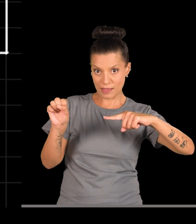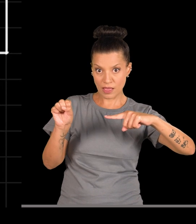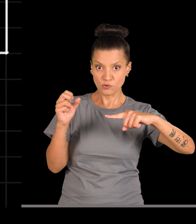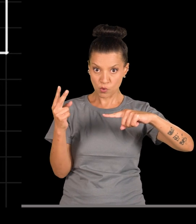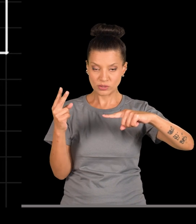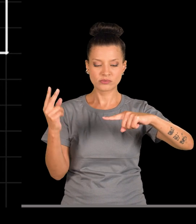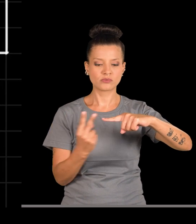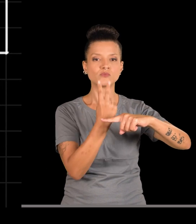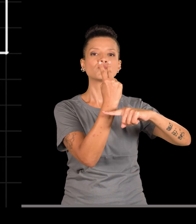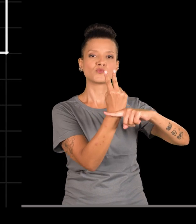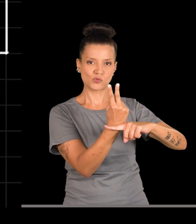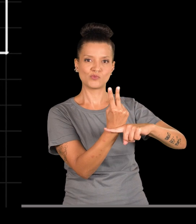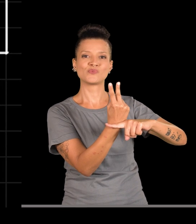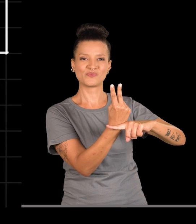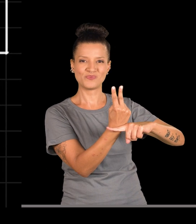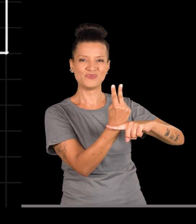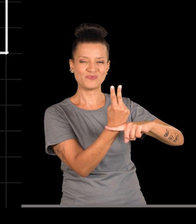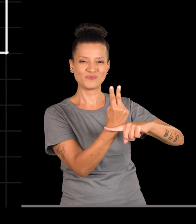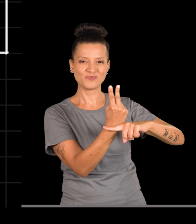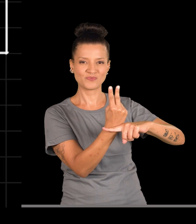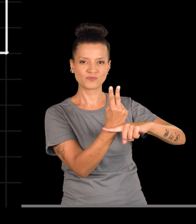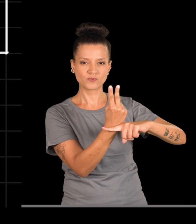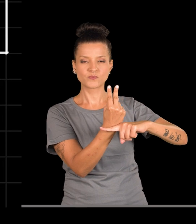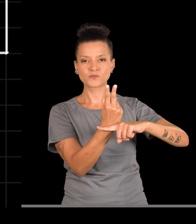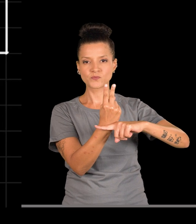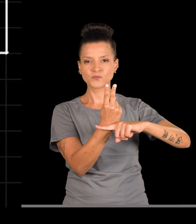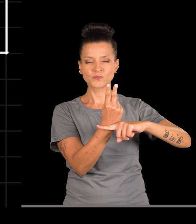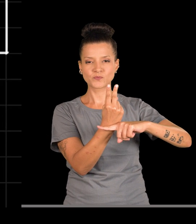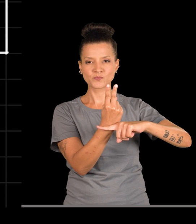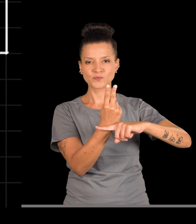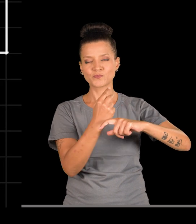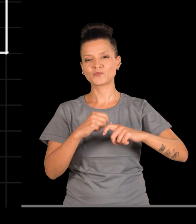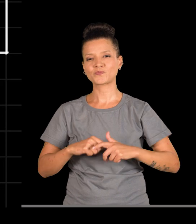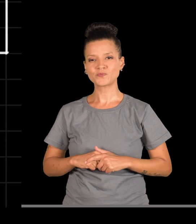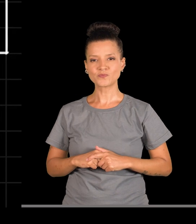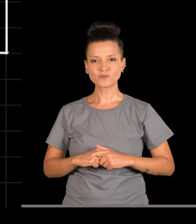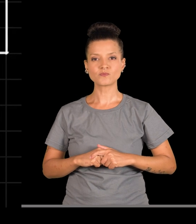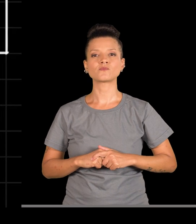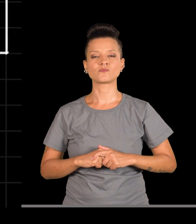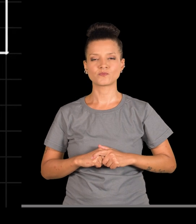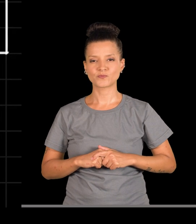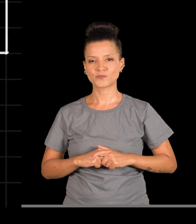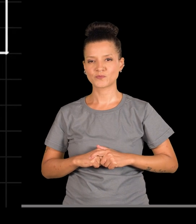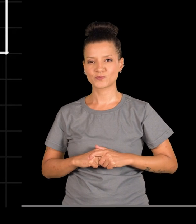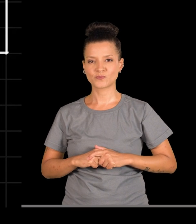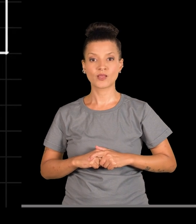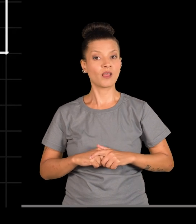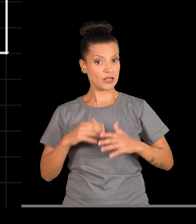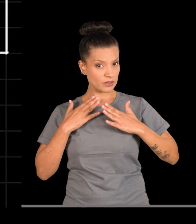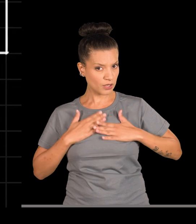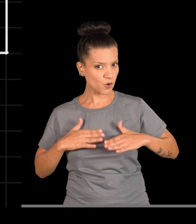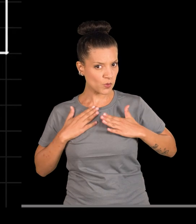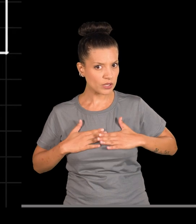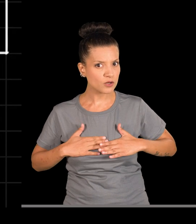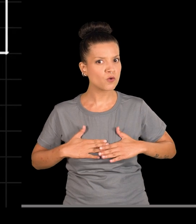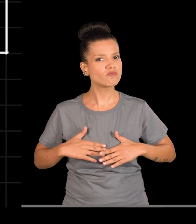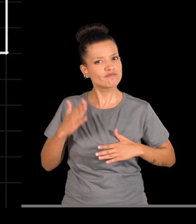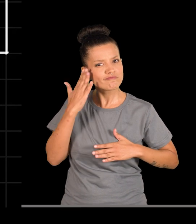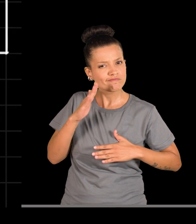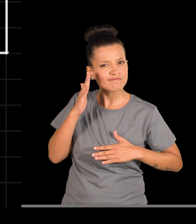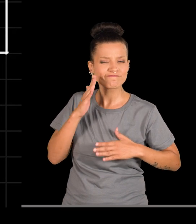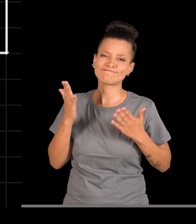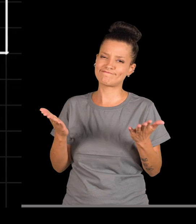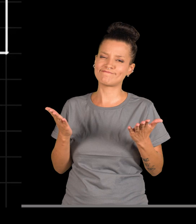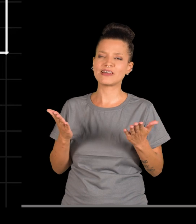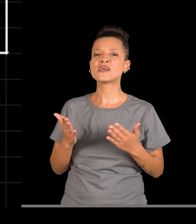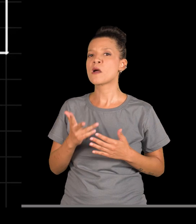partes eu tomei desse quadrado aqui. Então, eu pintei 2 partes, logo o que eu pintei do quadrado foram 2 quartos. Tranquilo?